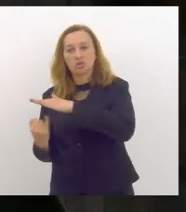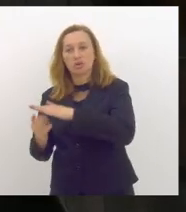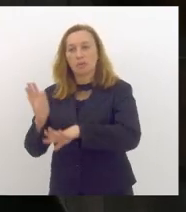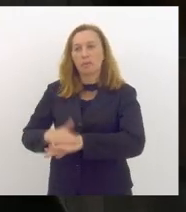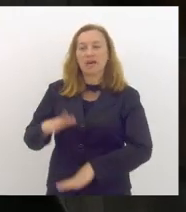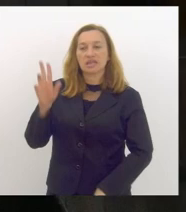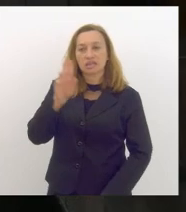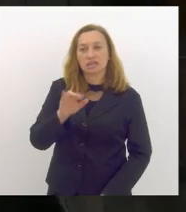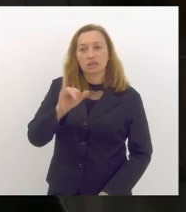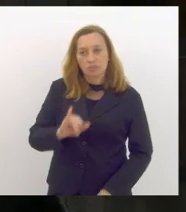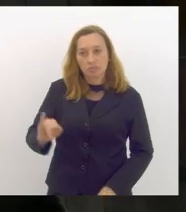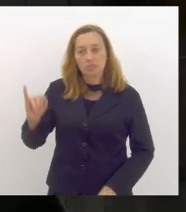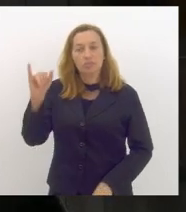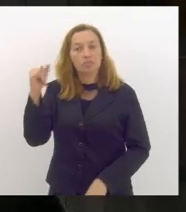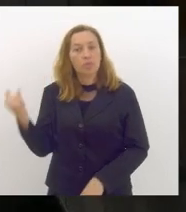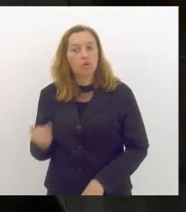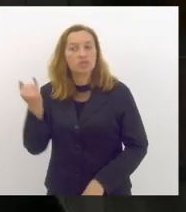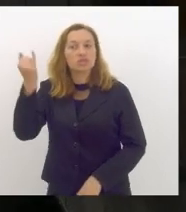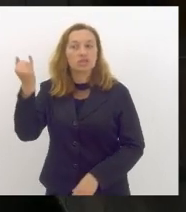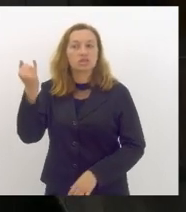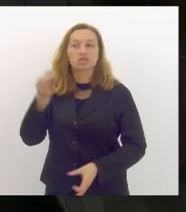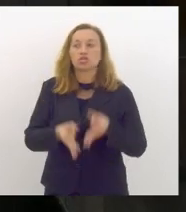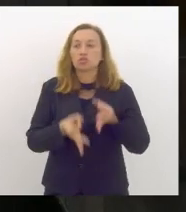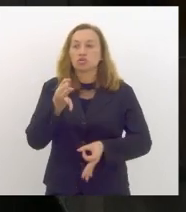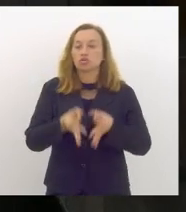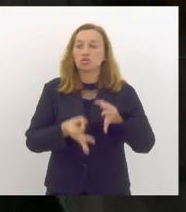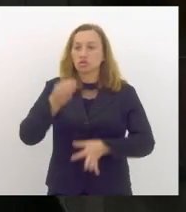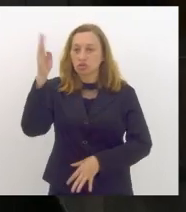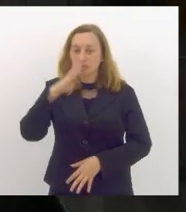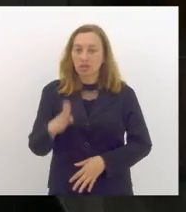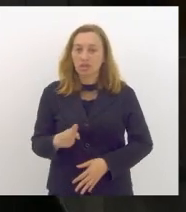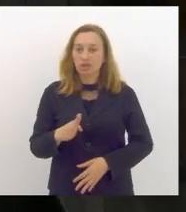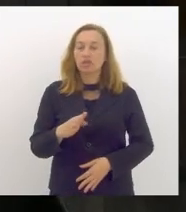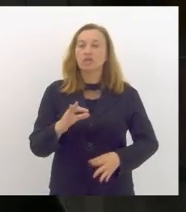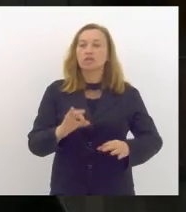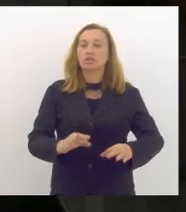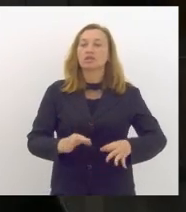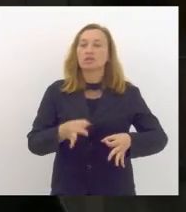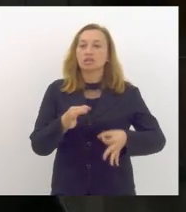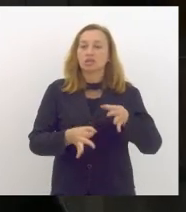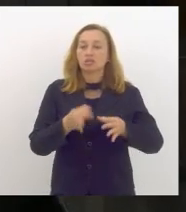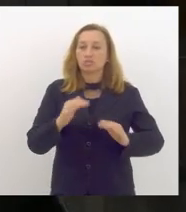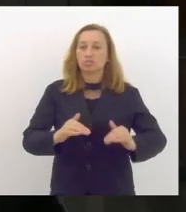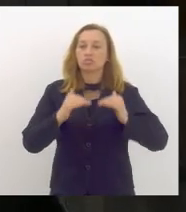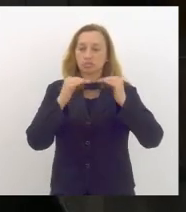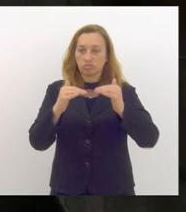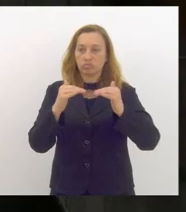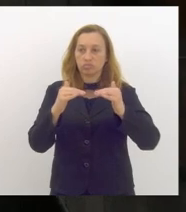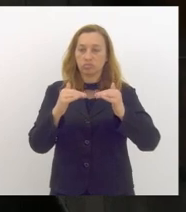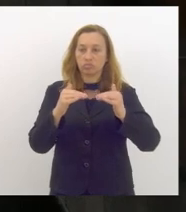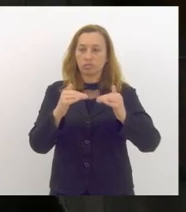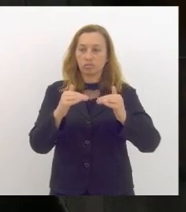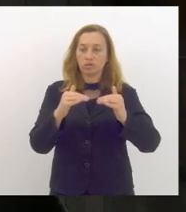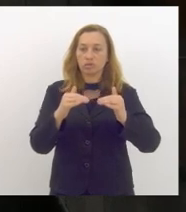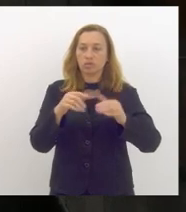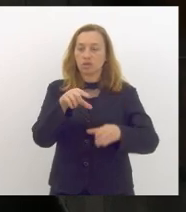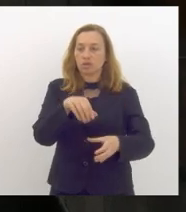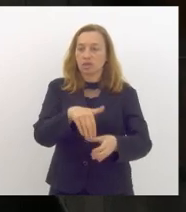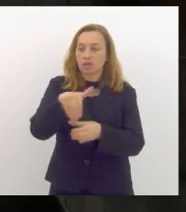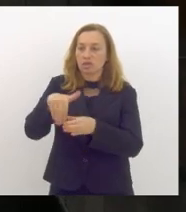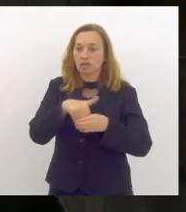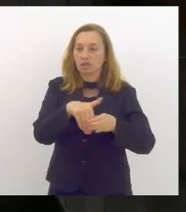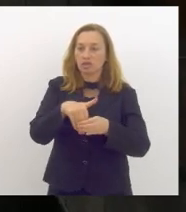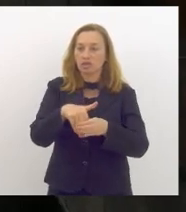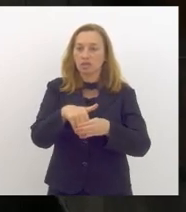do sistema de Justiça brasileiro o Tribunal Superior Eleitoral impôs ou o seu novo presidente Alexandre